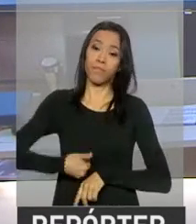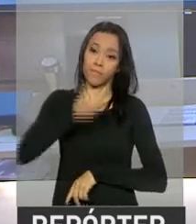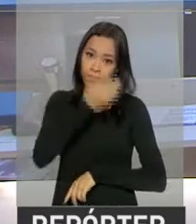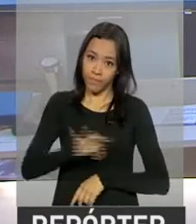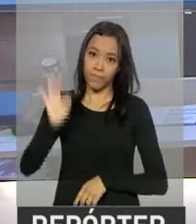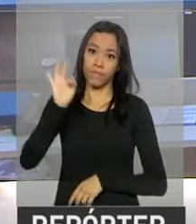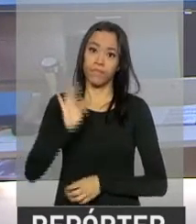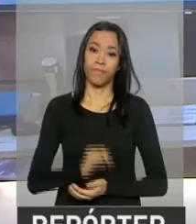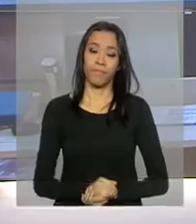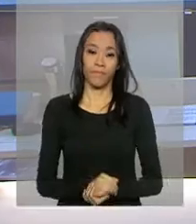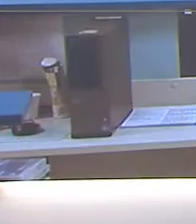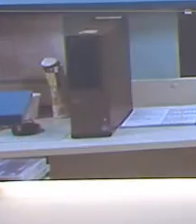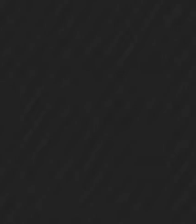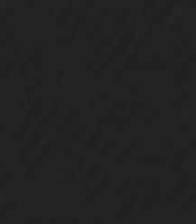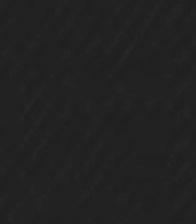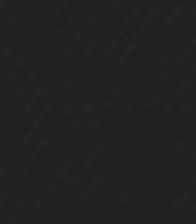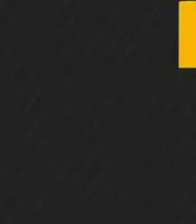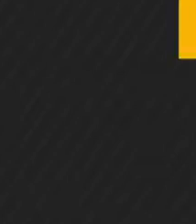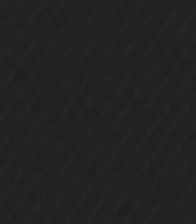tv do governo federal